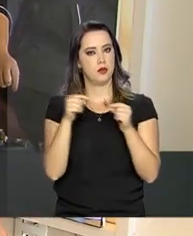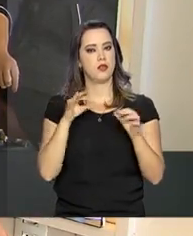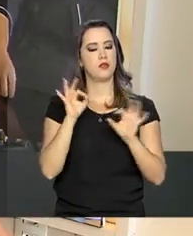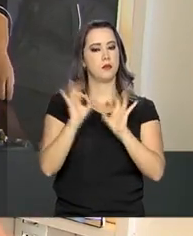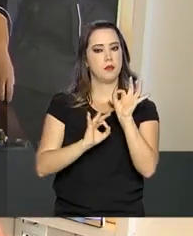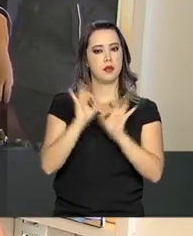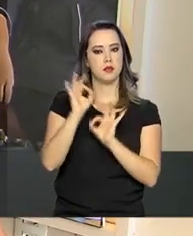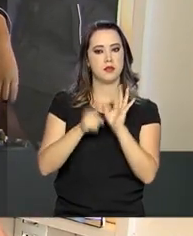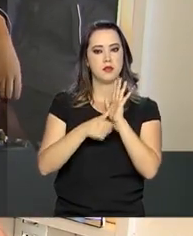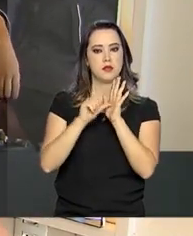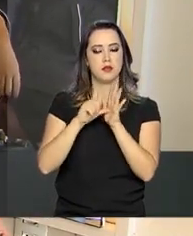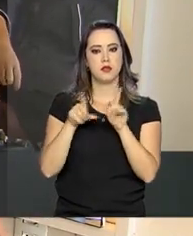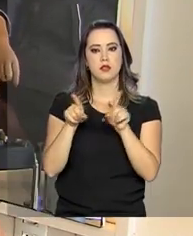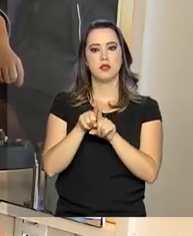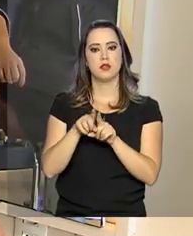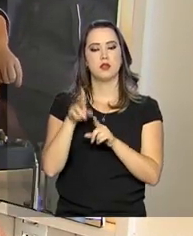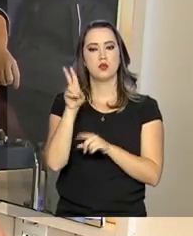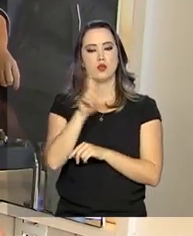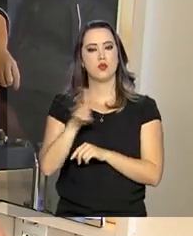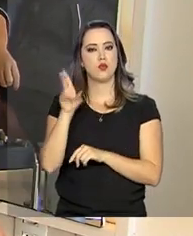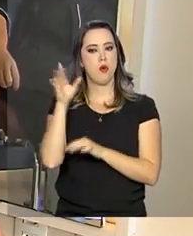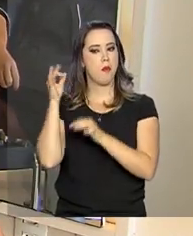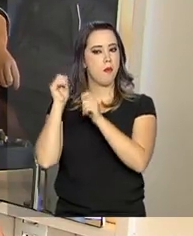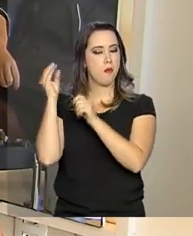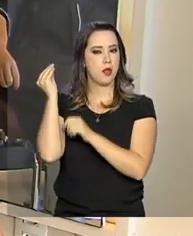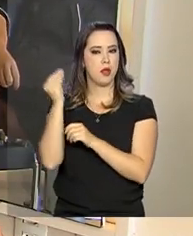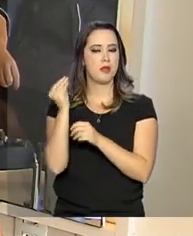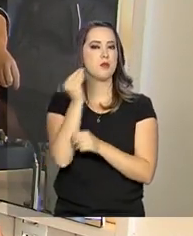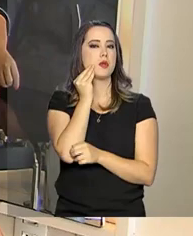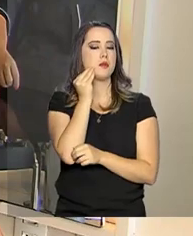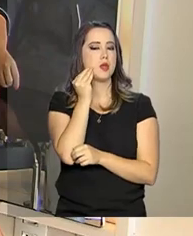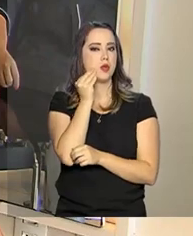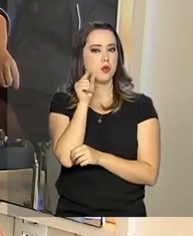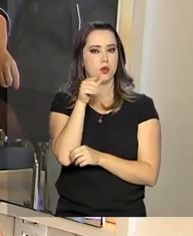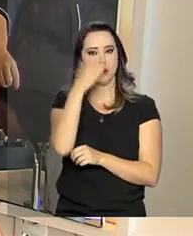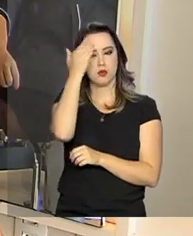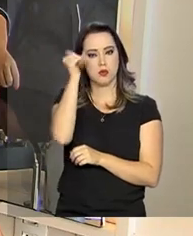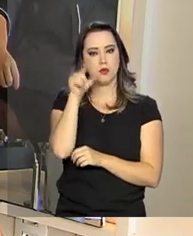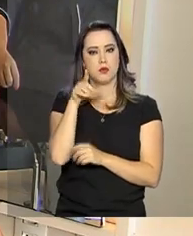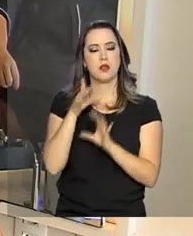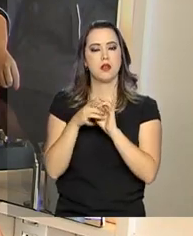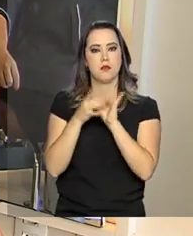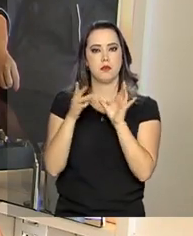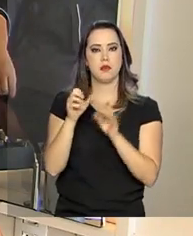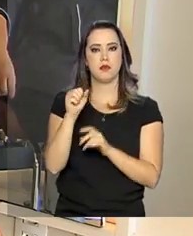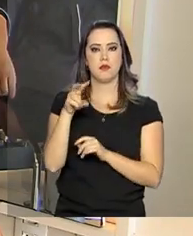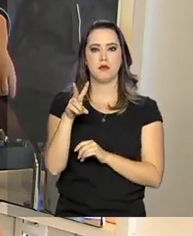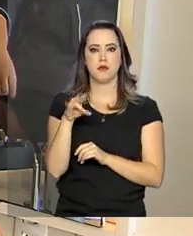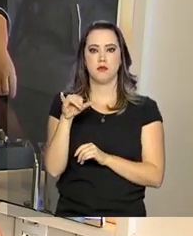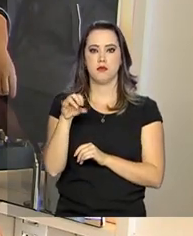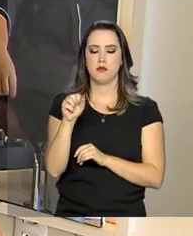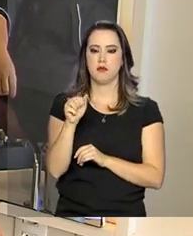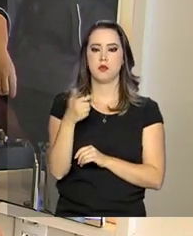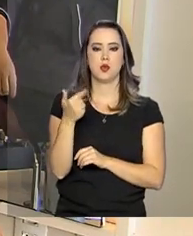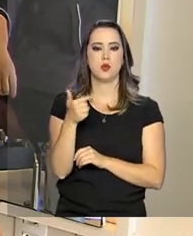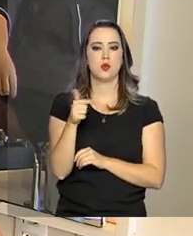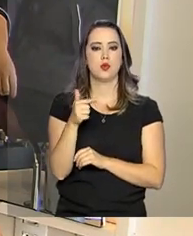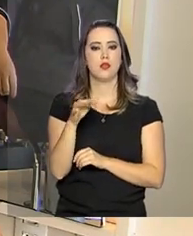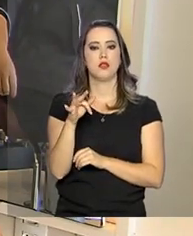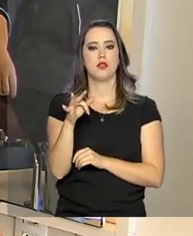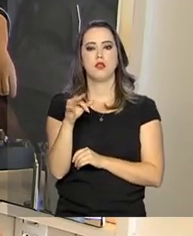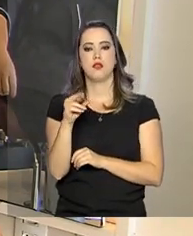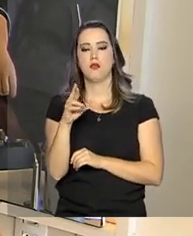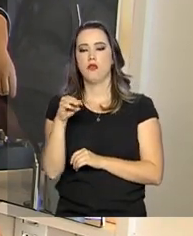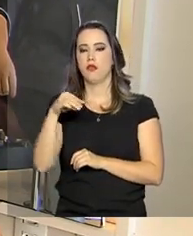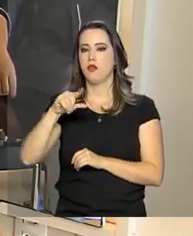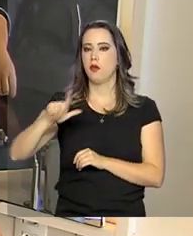preparação. Ela veio antes, testou o produto e, o mais importante, se certificou que ele é autorizado pela Anvisa e não possui formol.